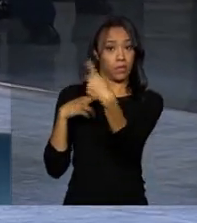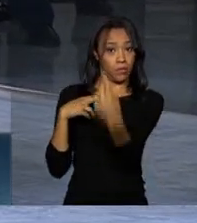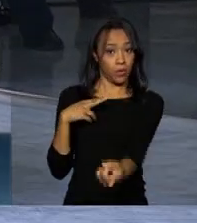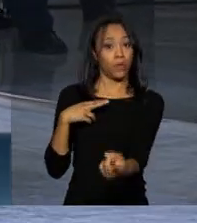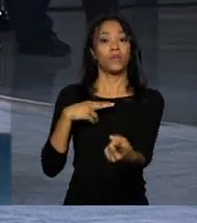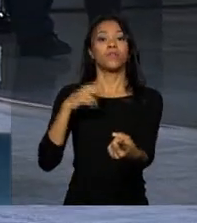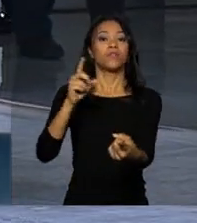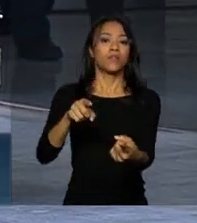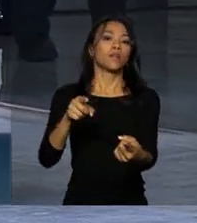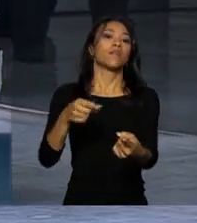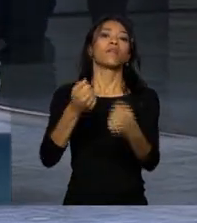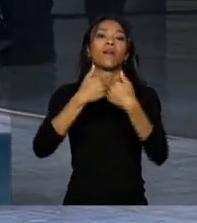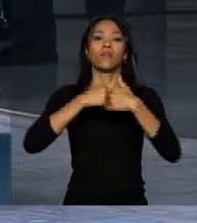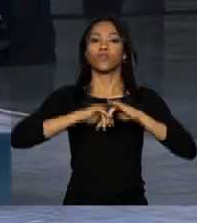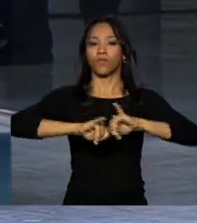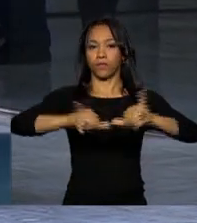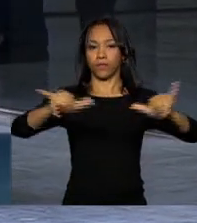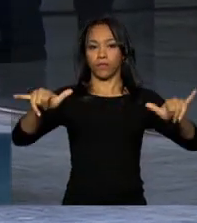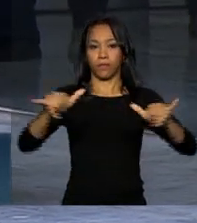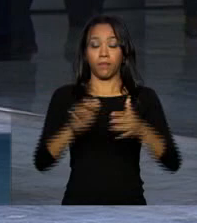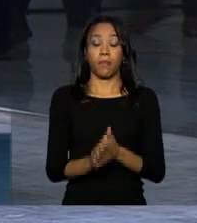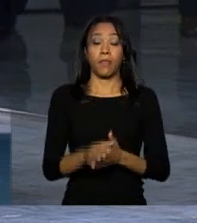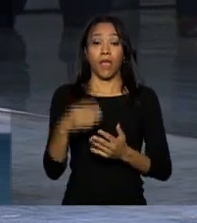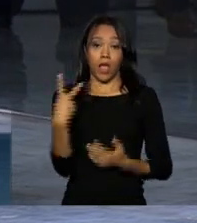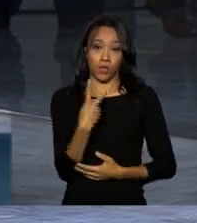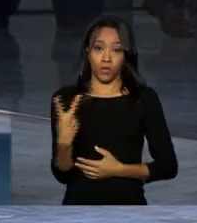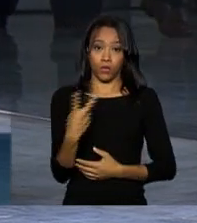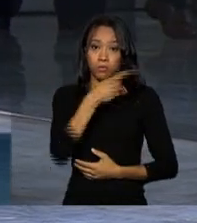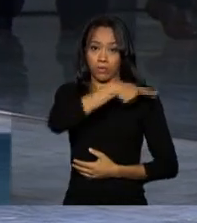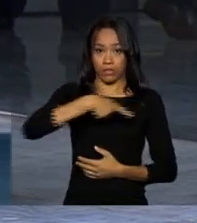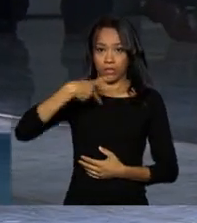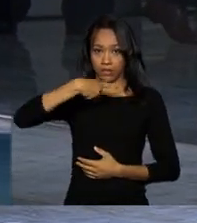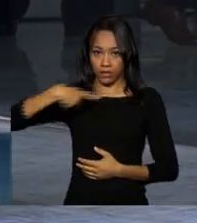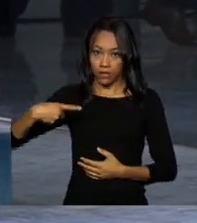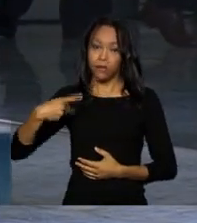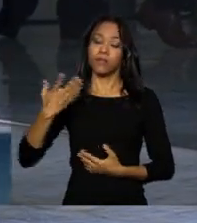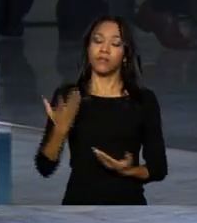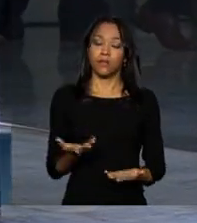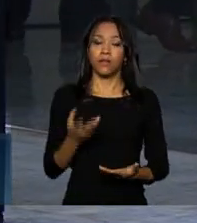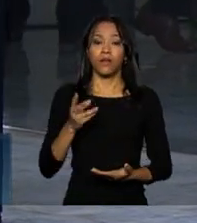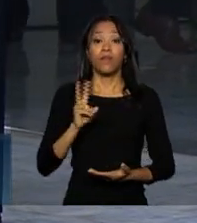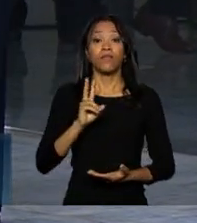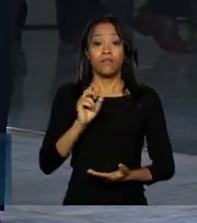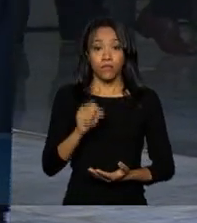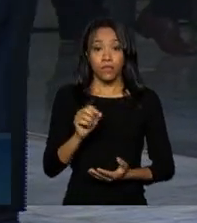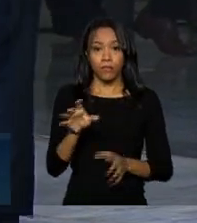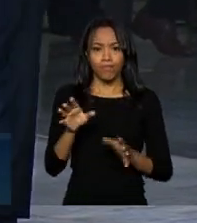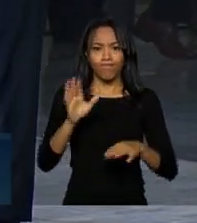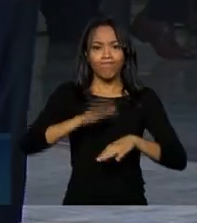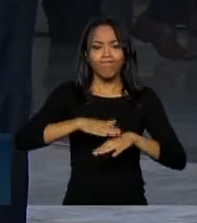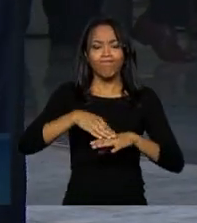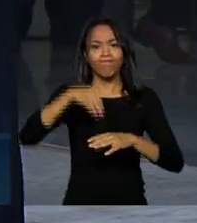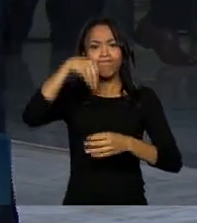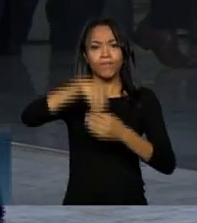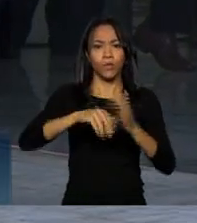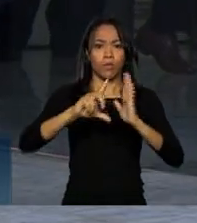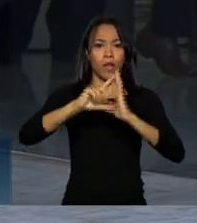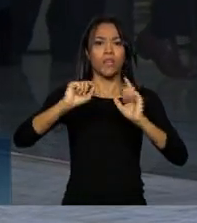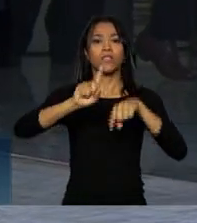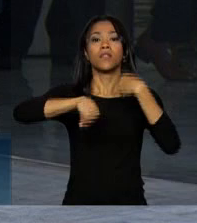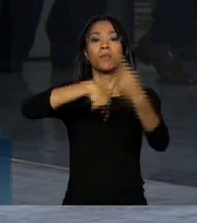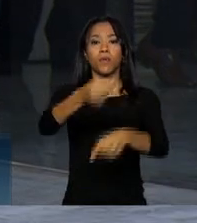uma reunião ampliada. Dilma Rousseff e Angela Merkel fazem ainda no Palácio do Planalto uma declaração à